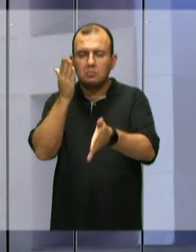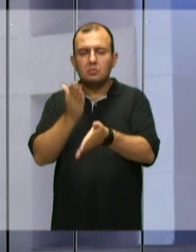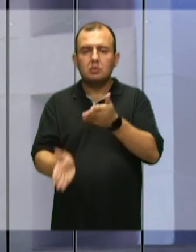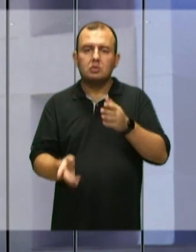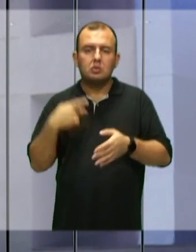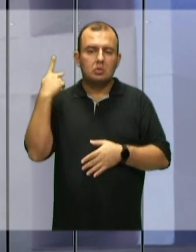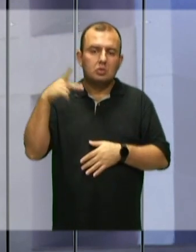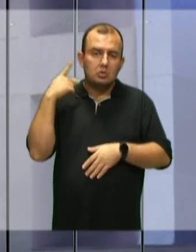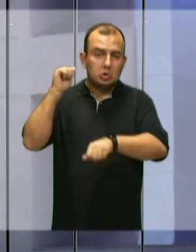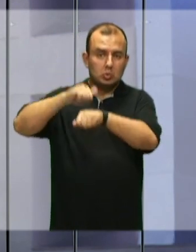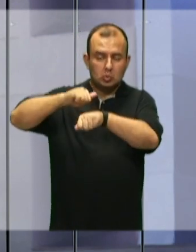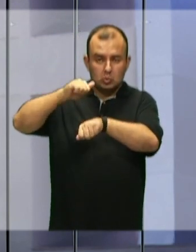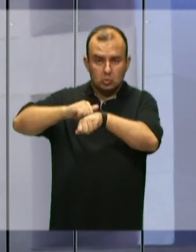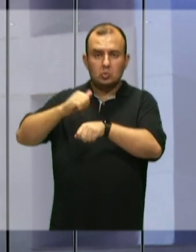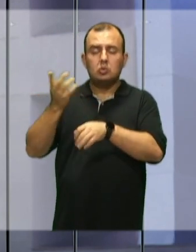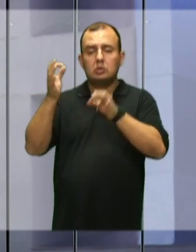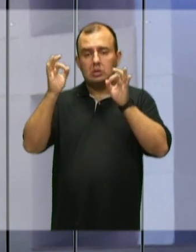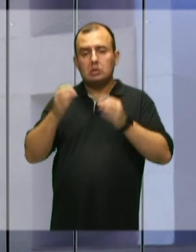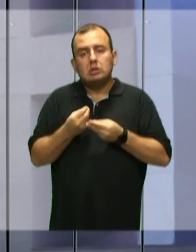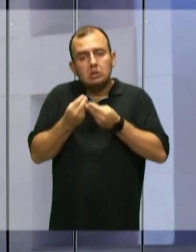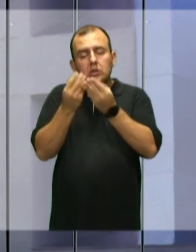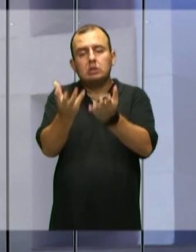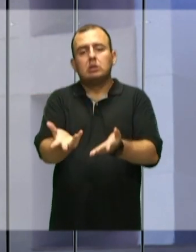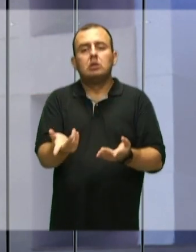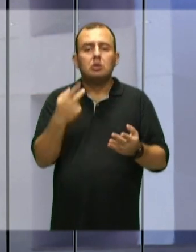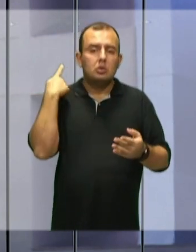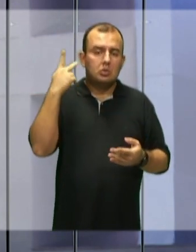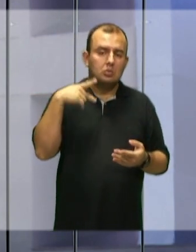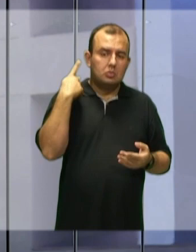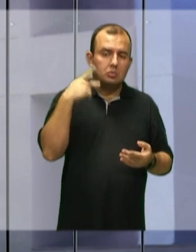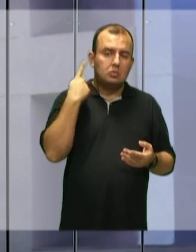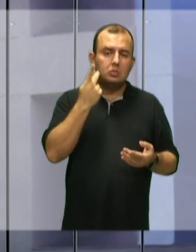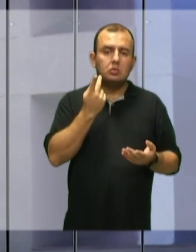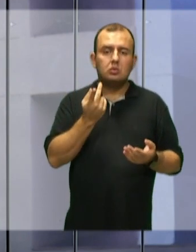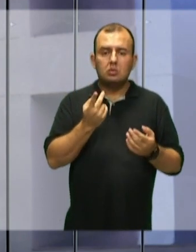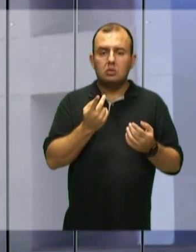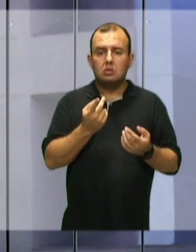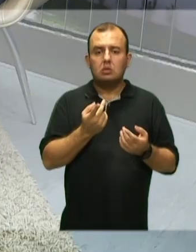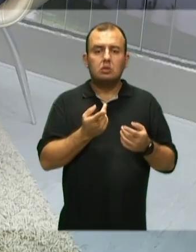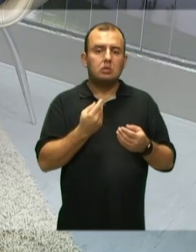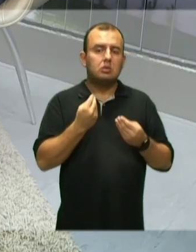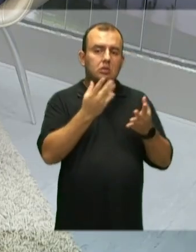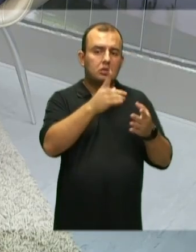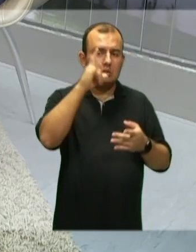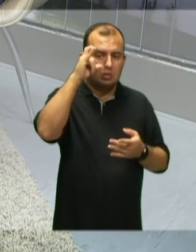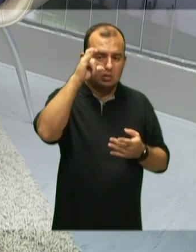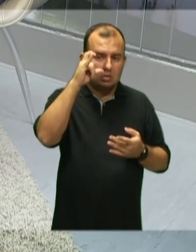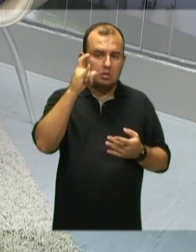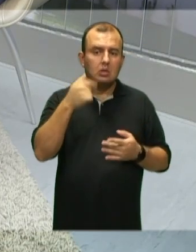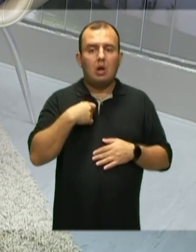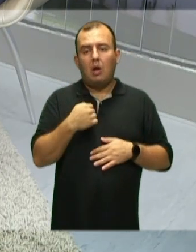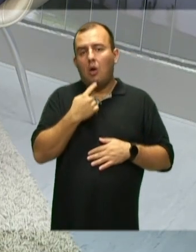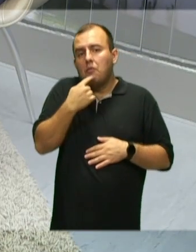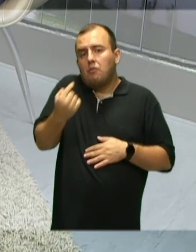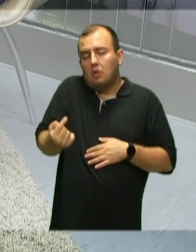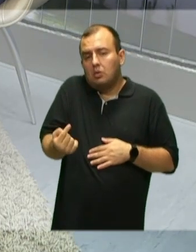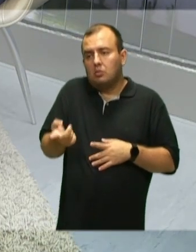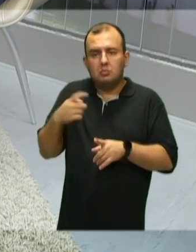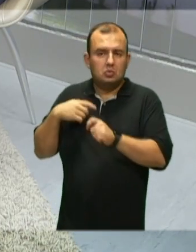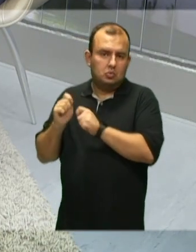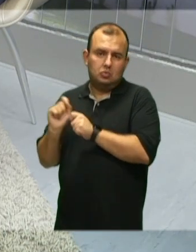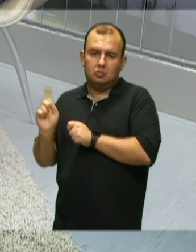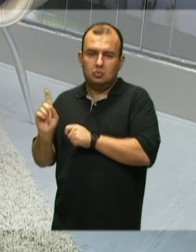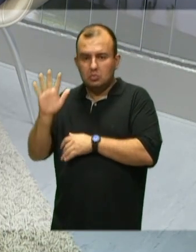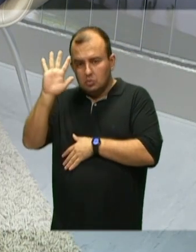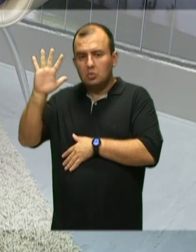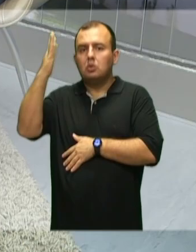uma política consolidada uma política de entrega para uma política de de de Instagram uma política que eu falo mas não faço e